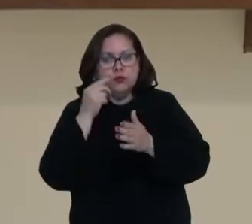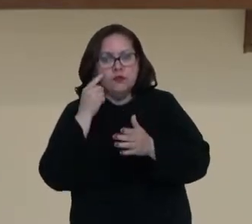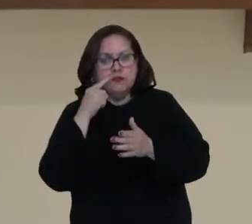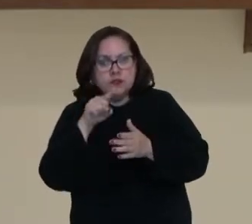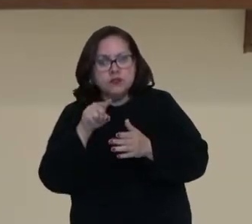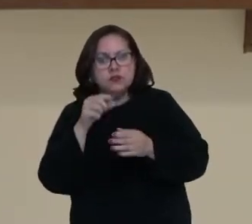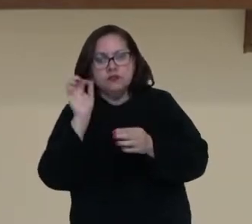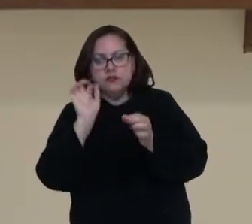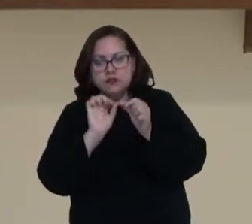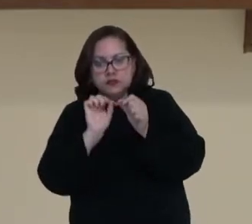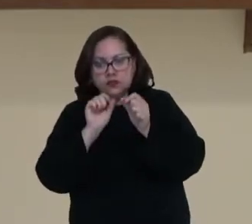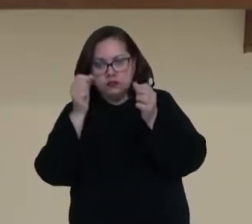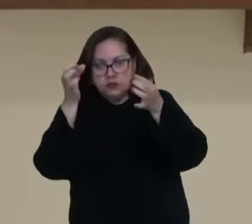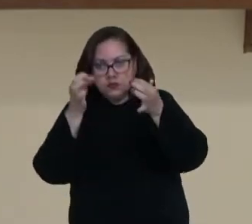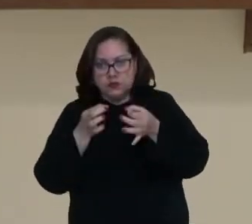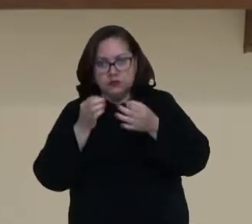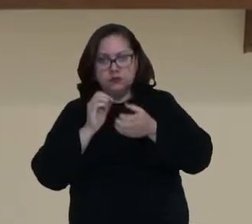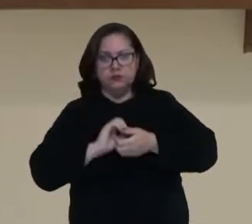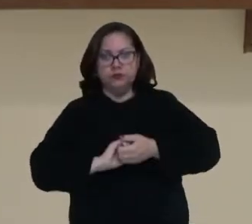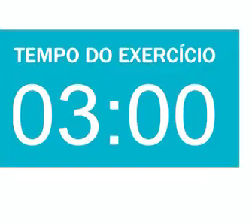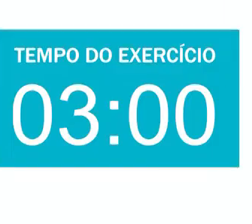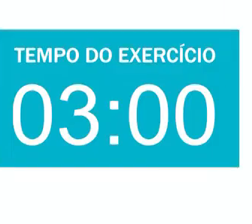vocês fizeram tudo certo.